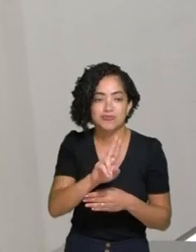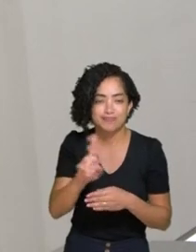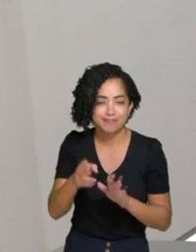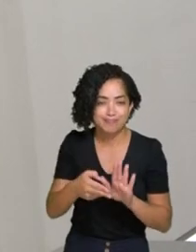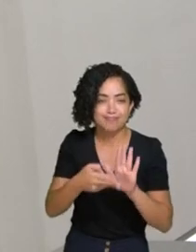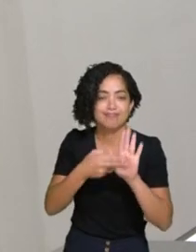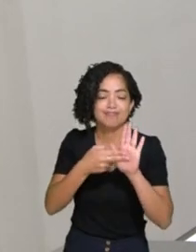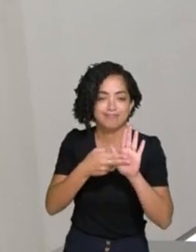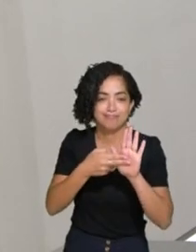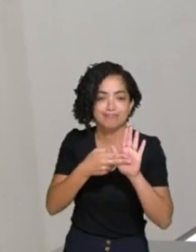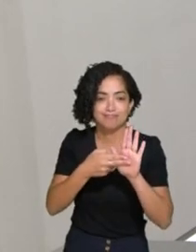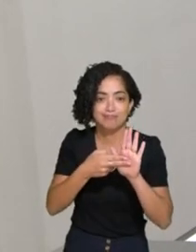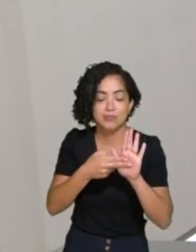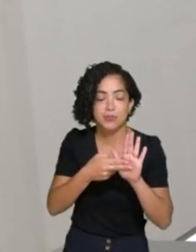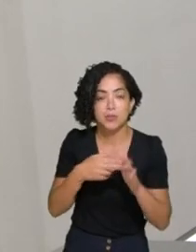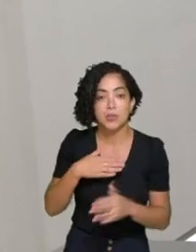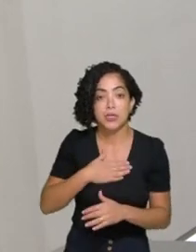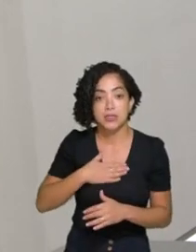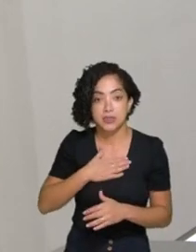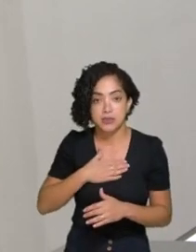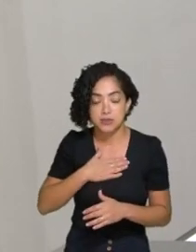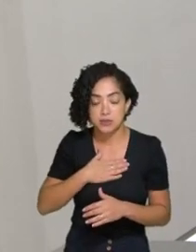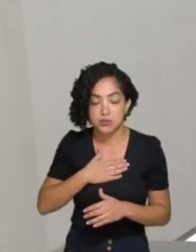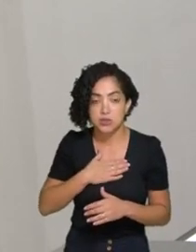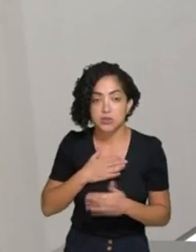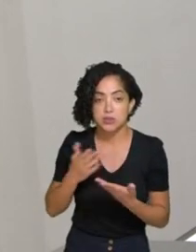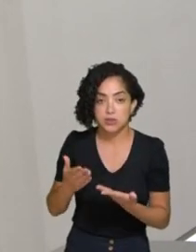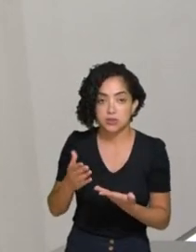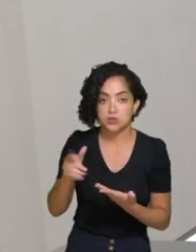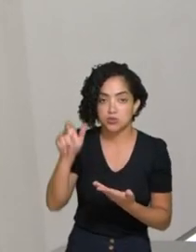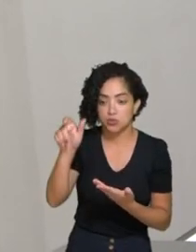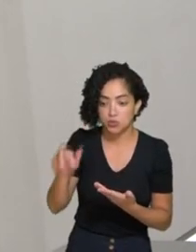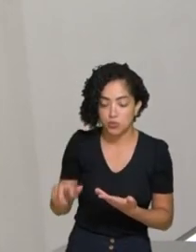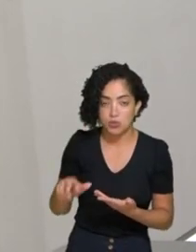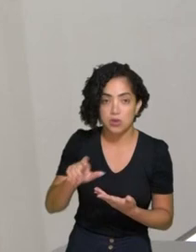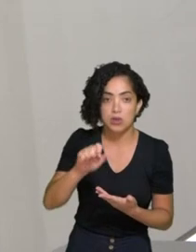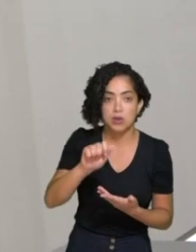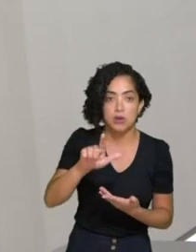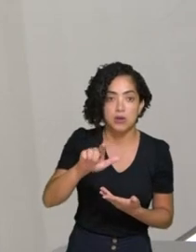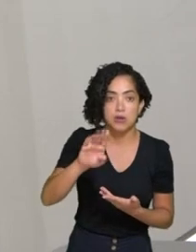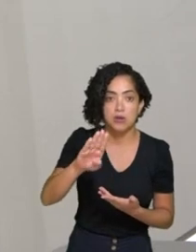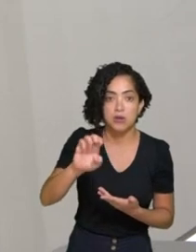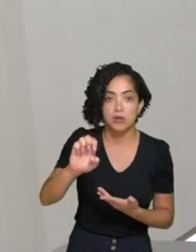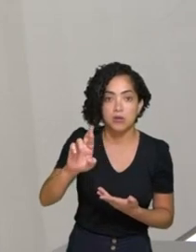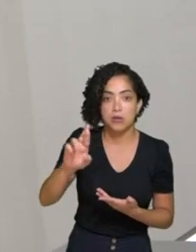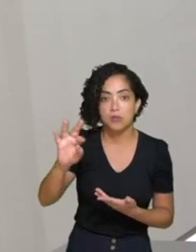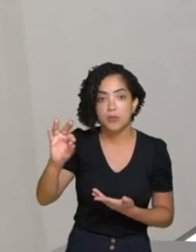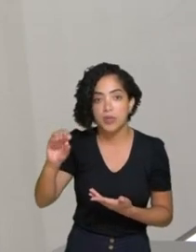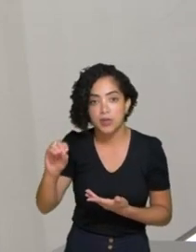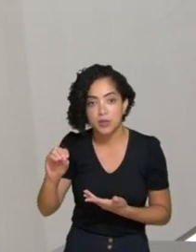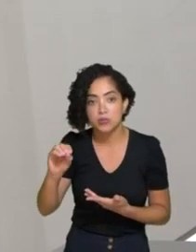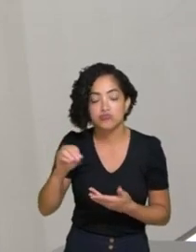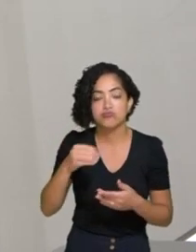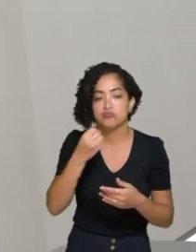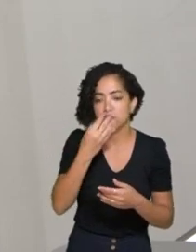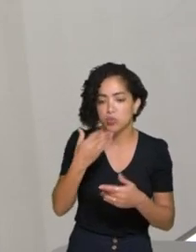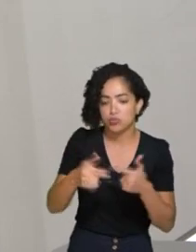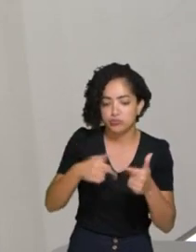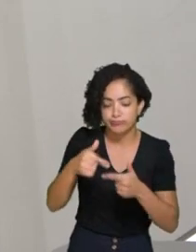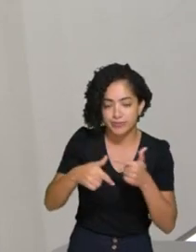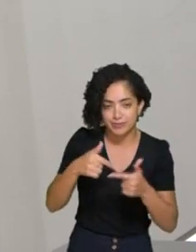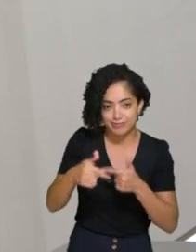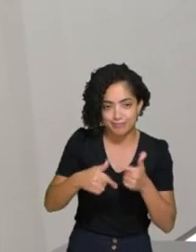desejando também ao Alberto Alegre que faça um bom trabalho na região